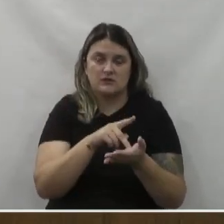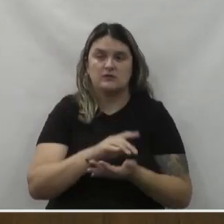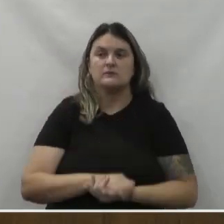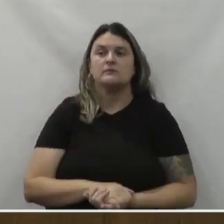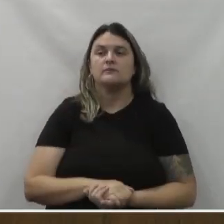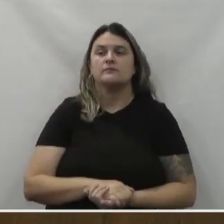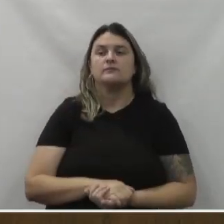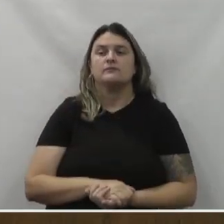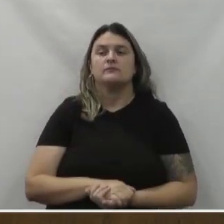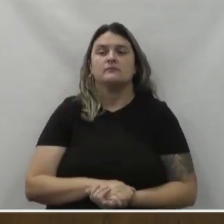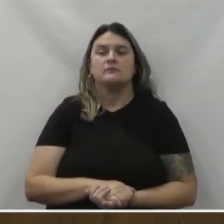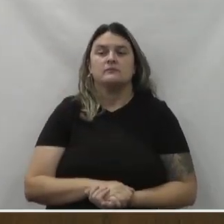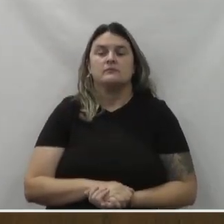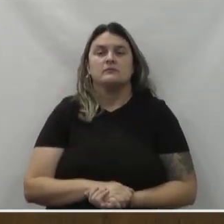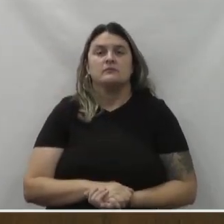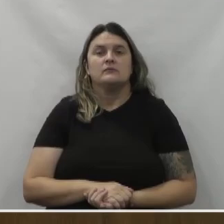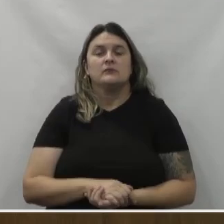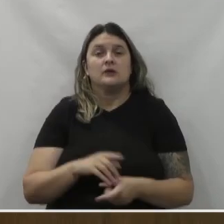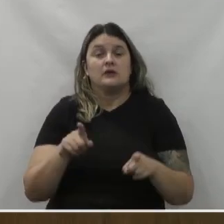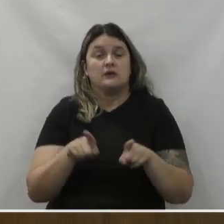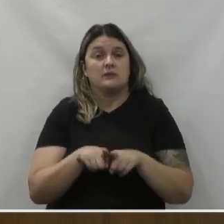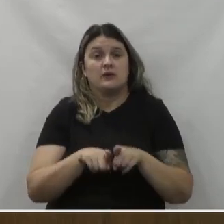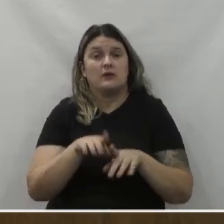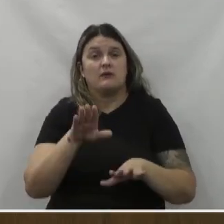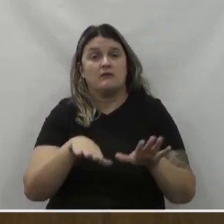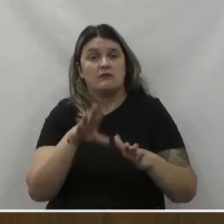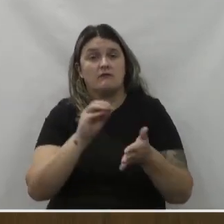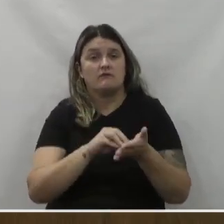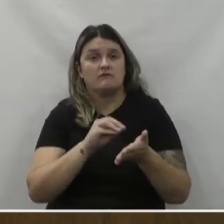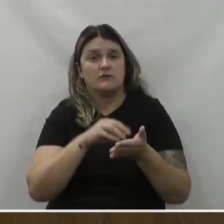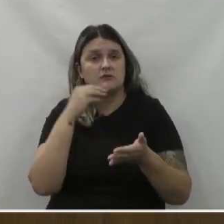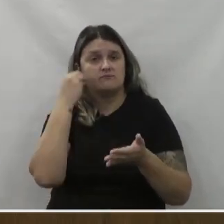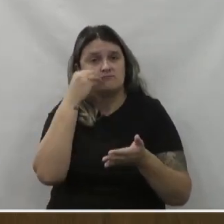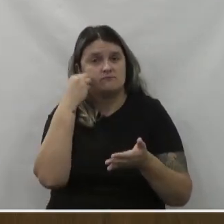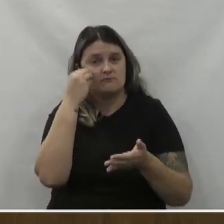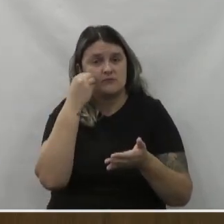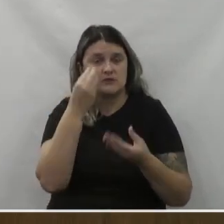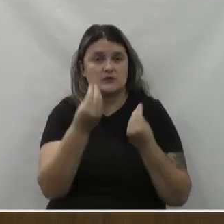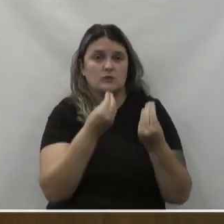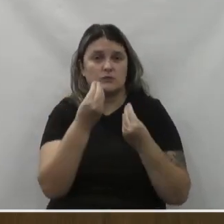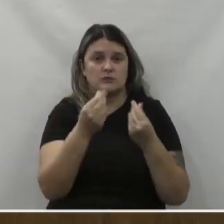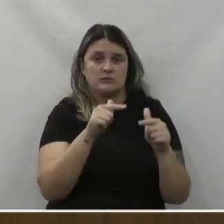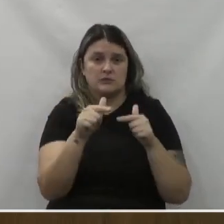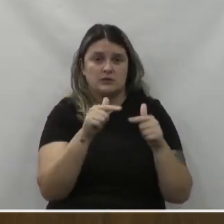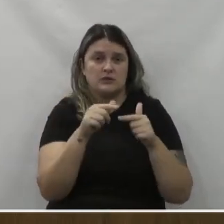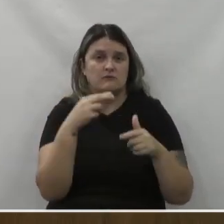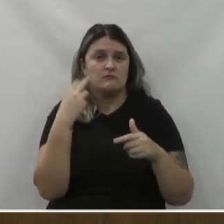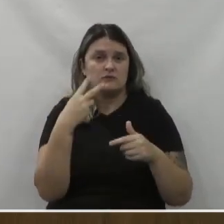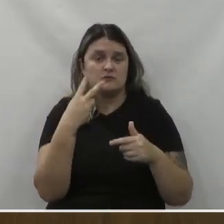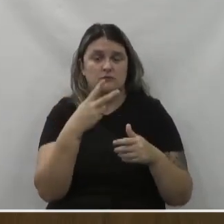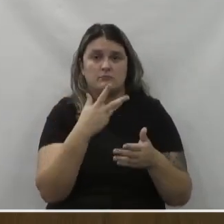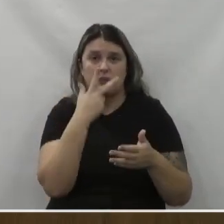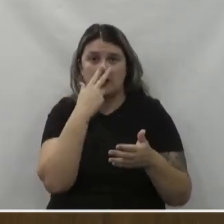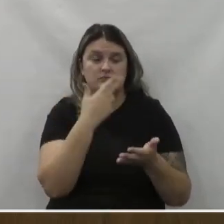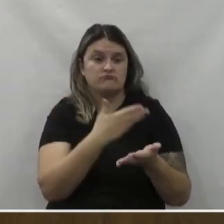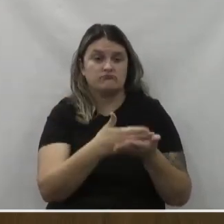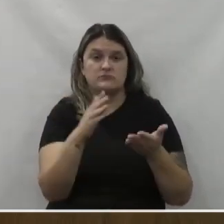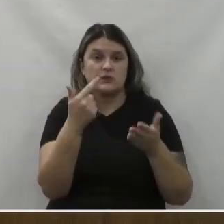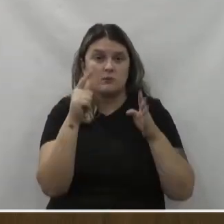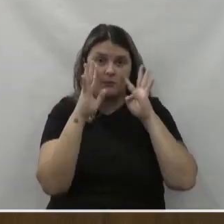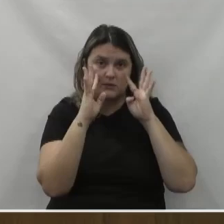acontecendo aí durante esses anos, e também às vezes por falta de experiência também nossa como vereador no início, acabou passando aí